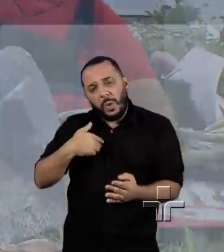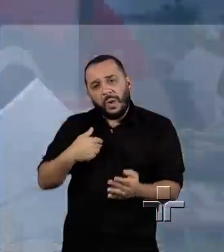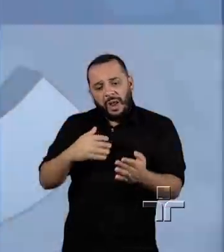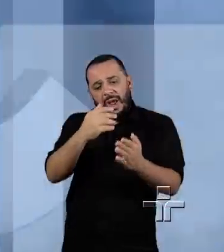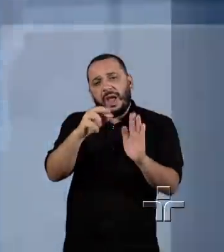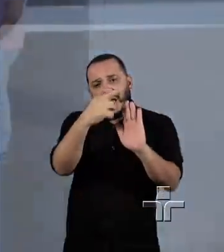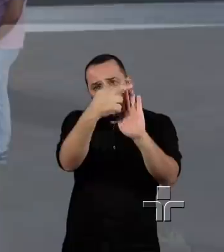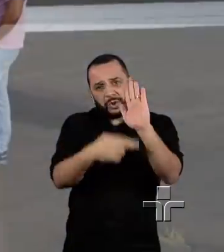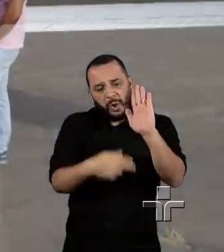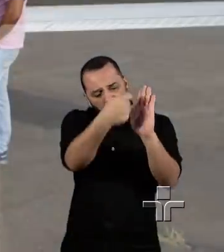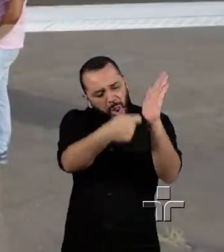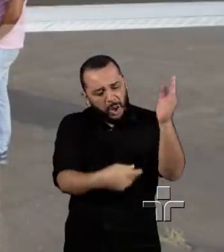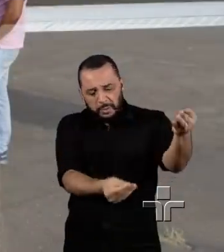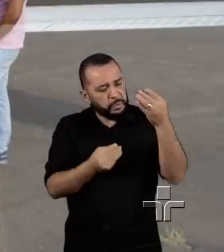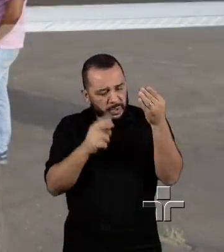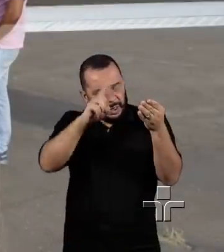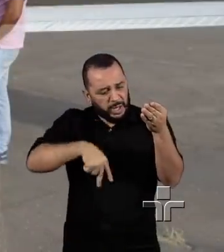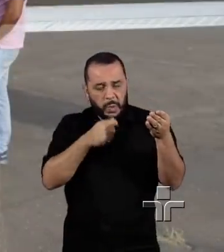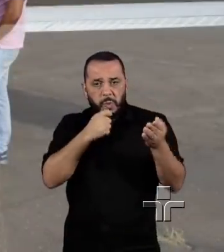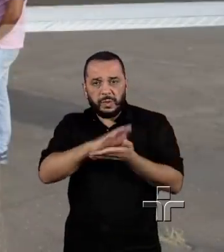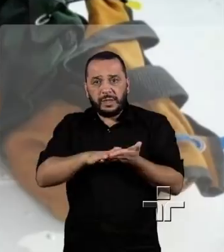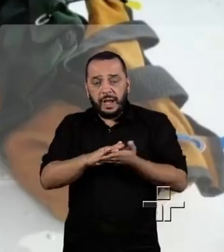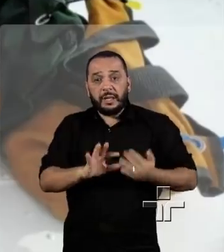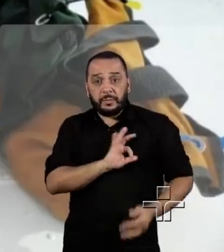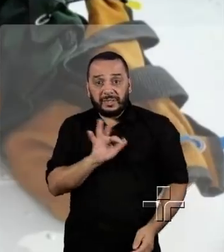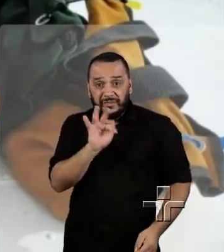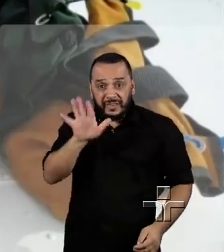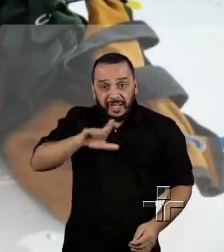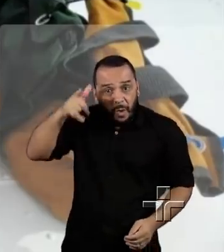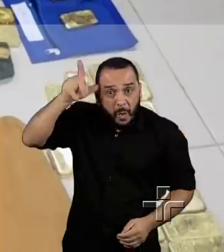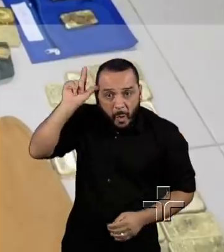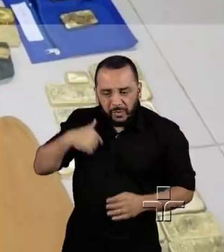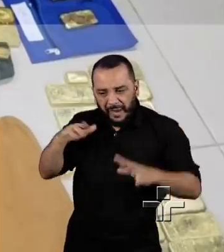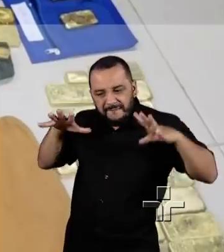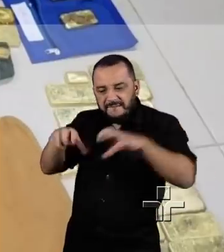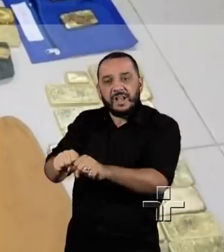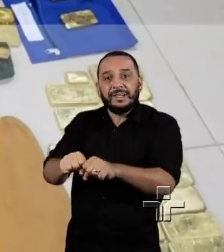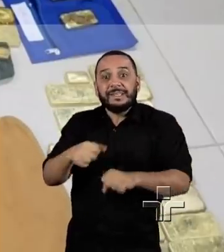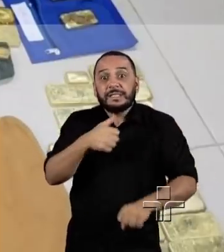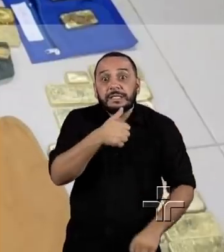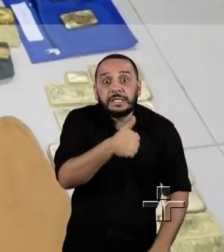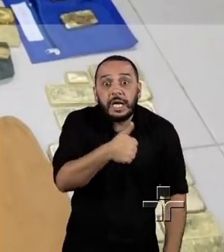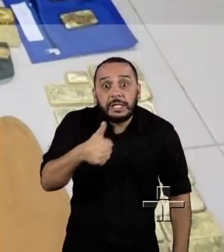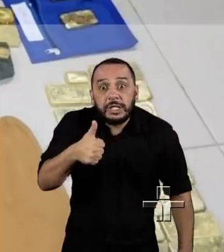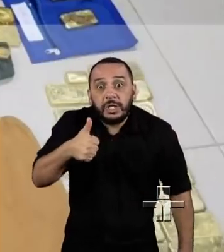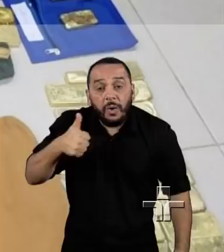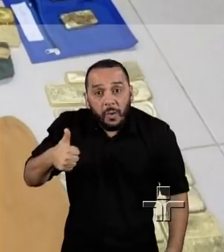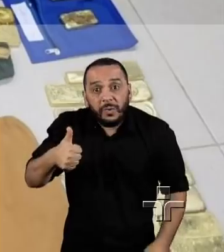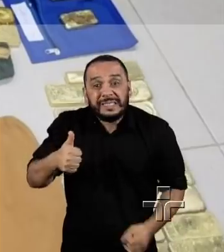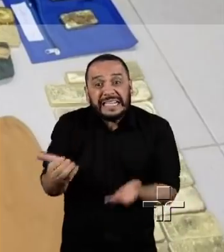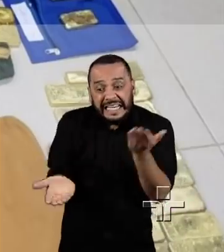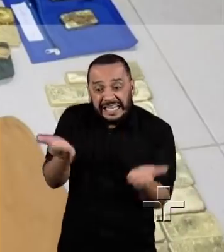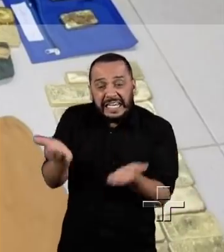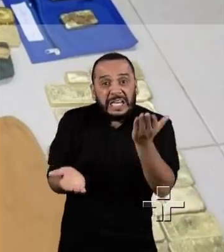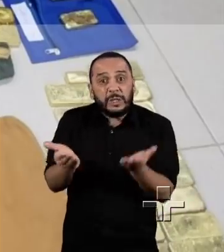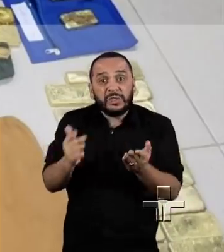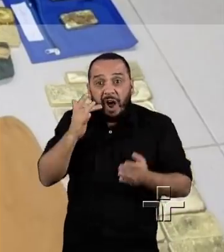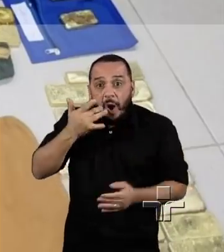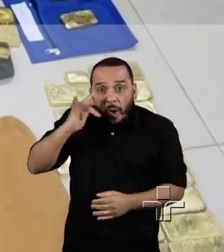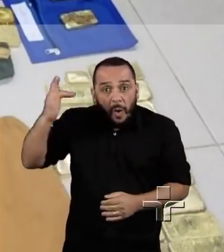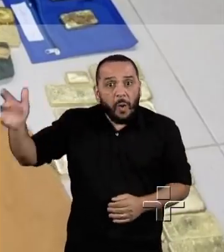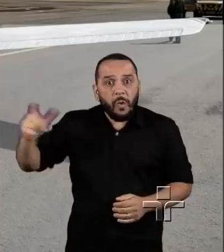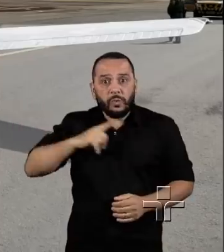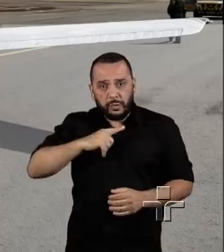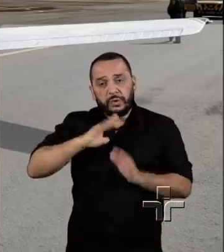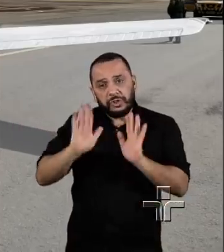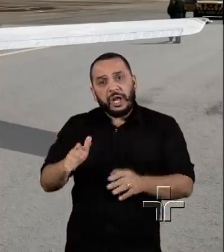relatório. A Polícia Federal apreendeu ontem 111 quilos de ouro, avaliados em 18 milhões de reais, no